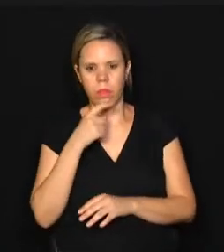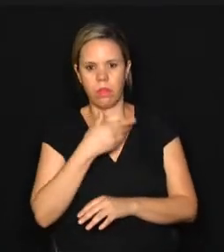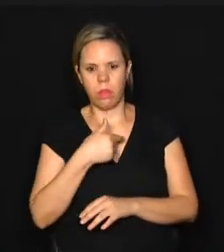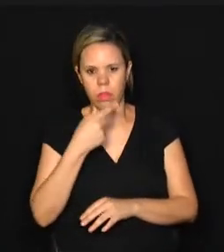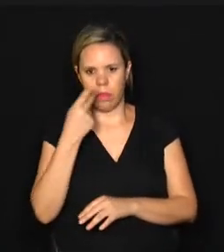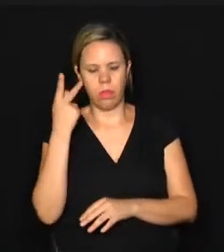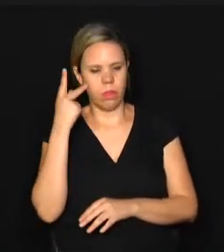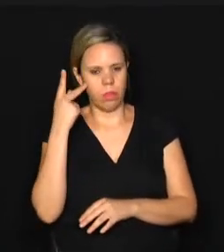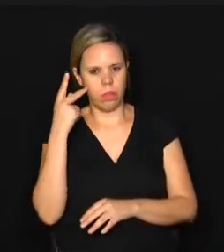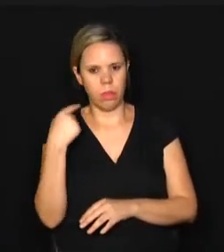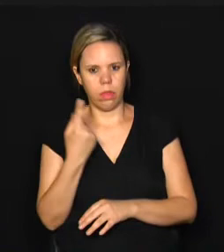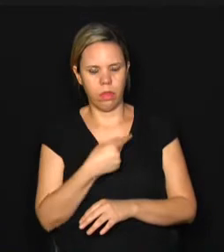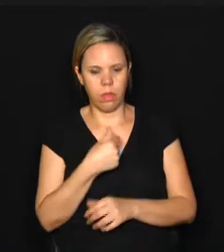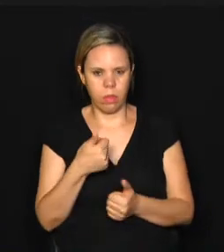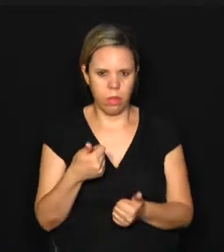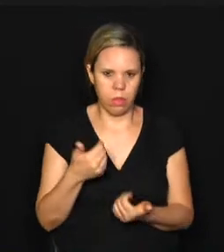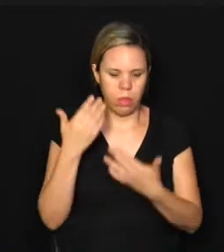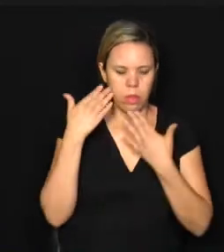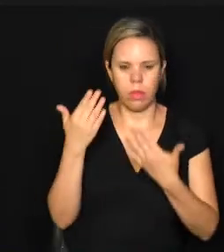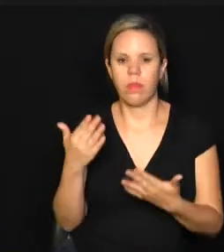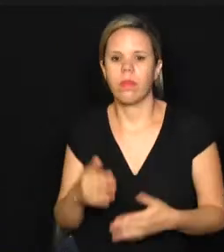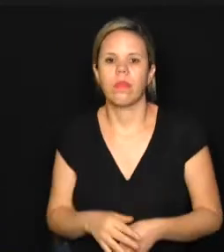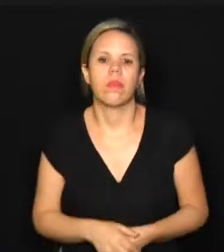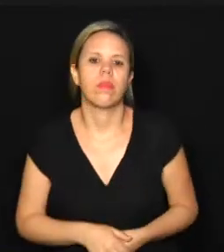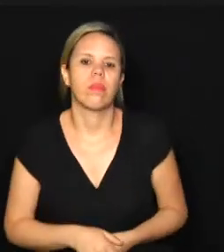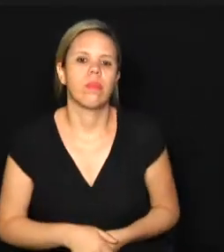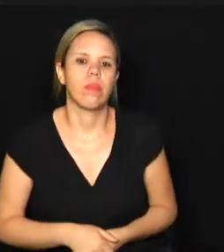gente. É isso, muito obrigado.